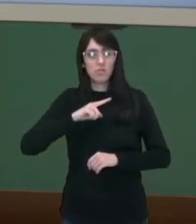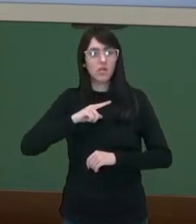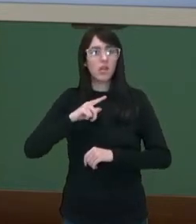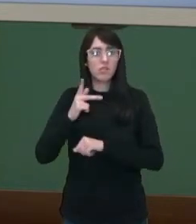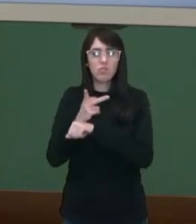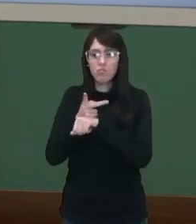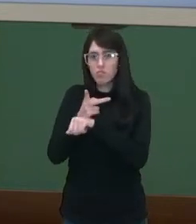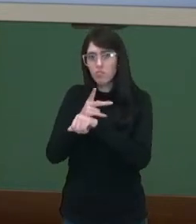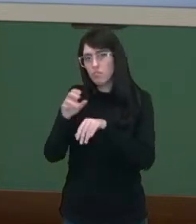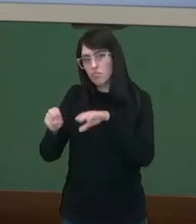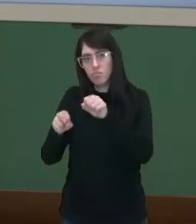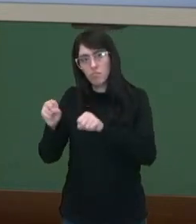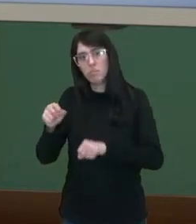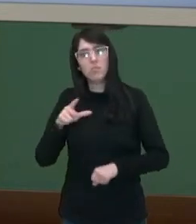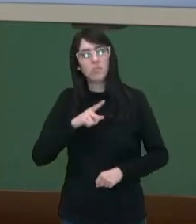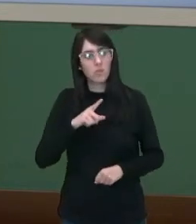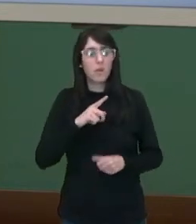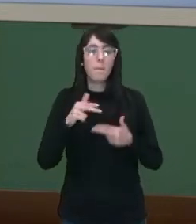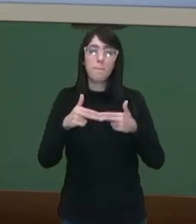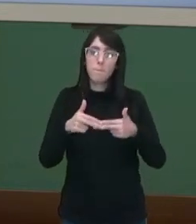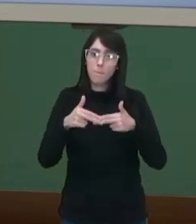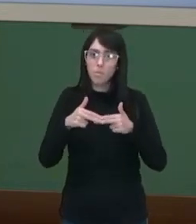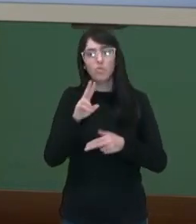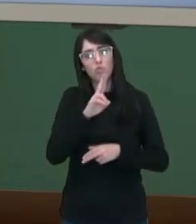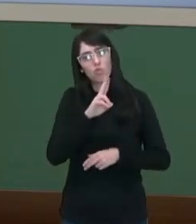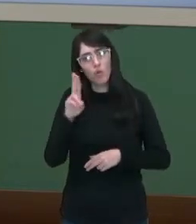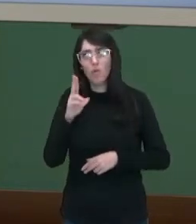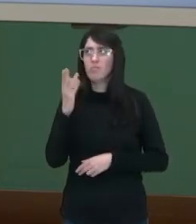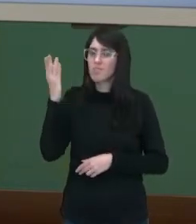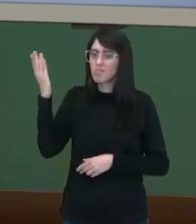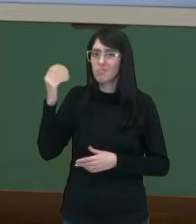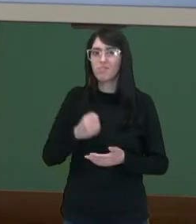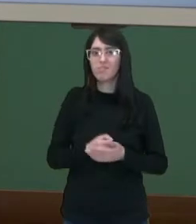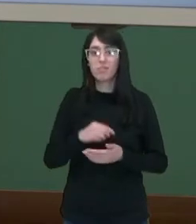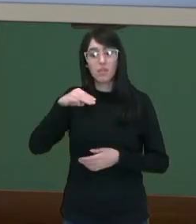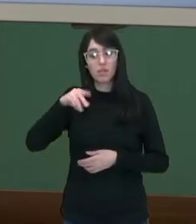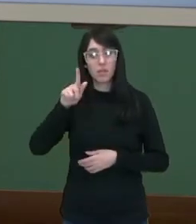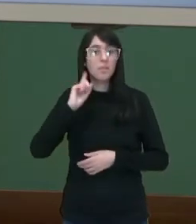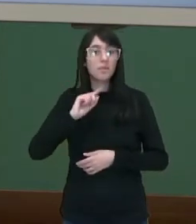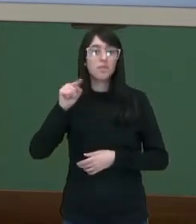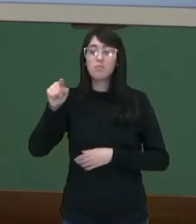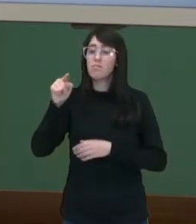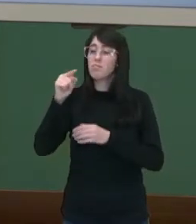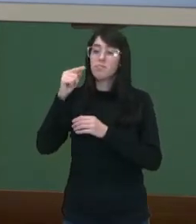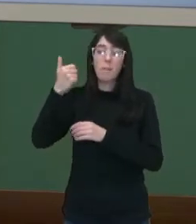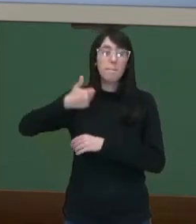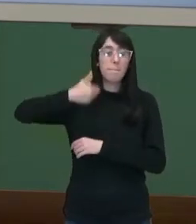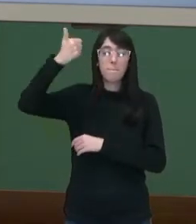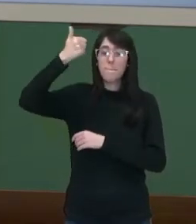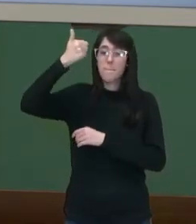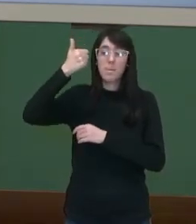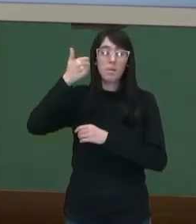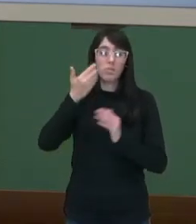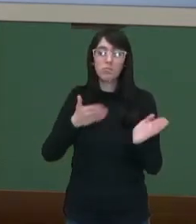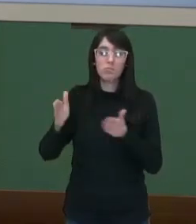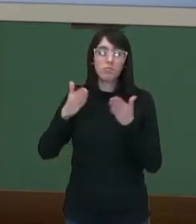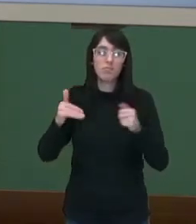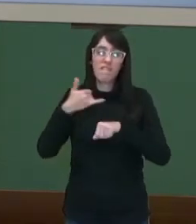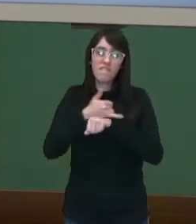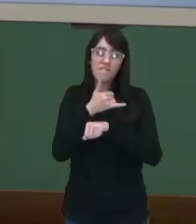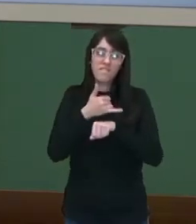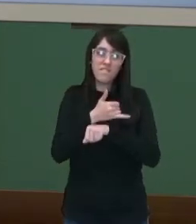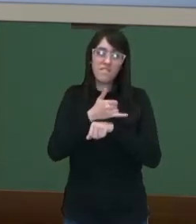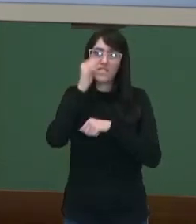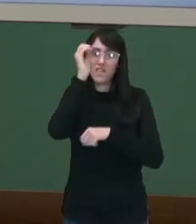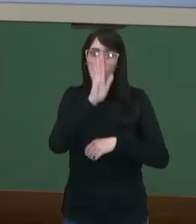de ferro. Por isso recebe esse nome. Minas Gerais é a maior produtora nacional de minério de ferro, que é